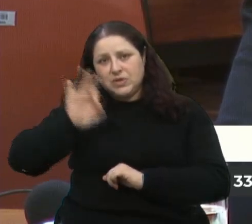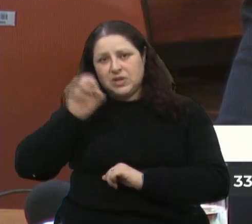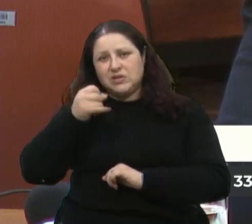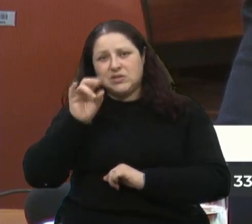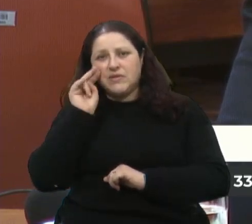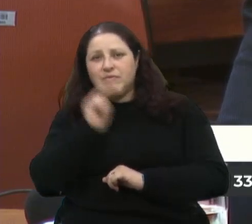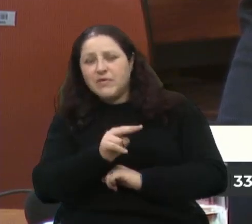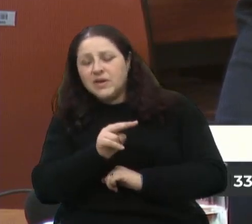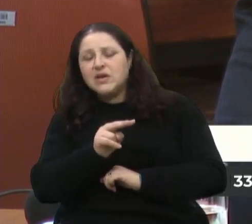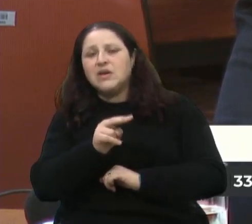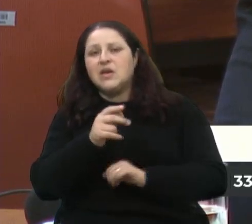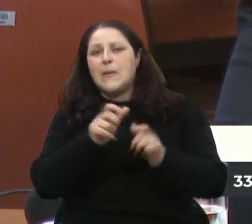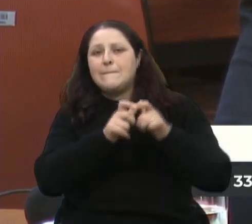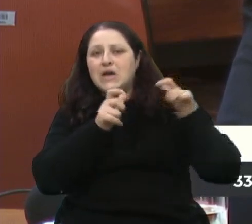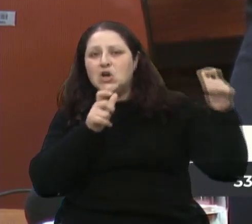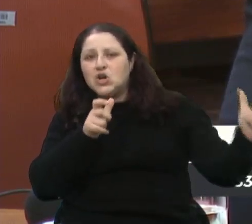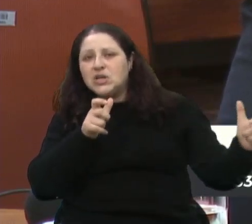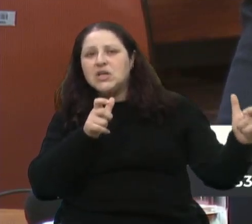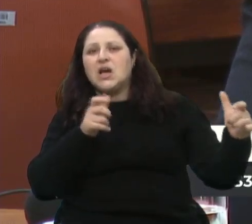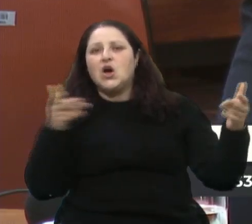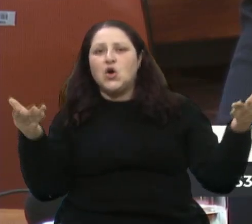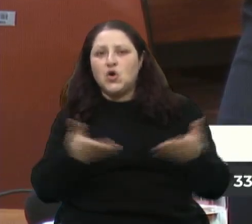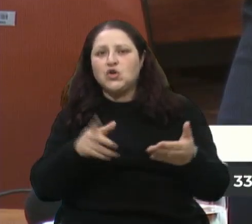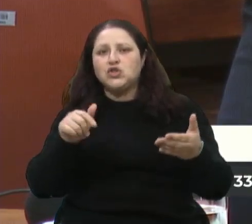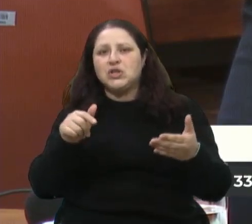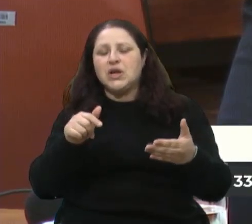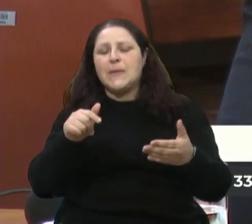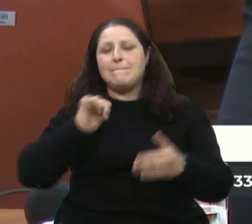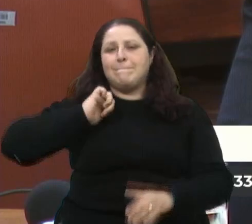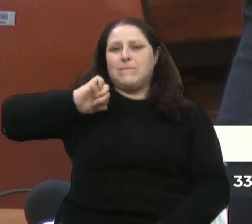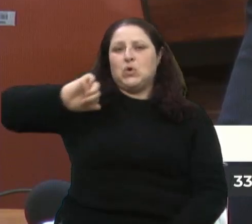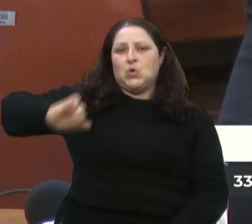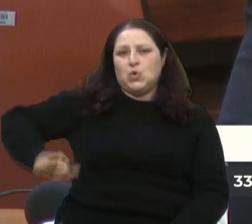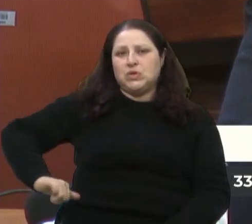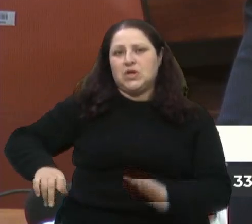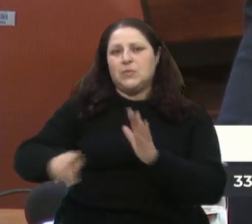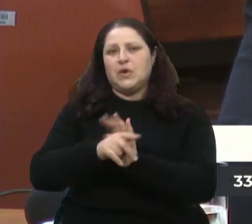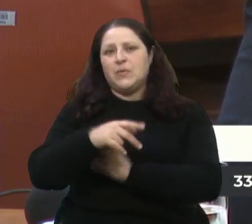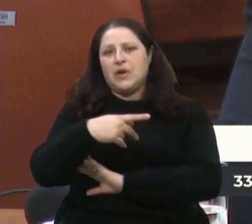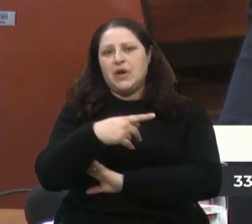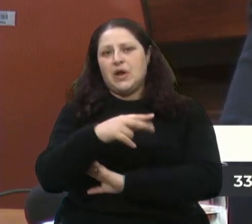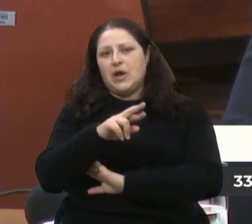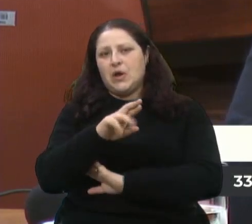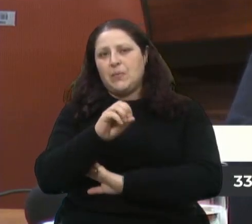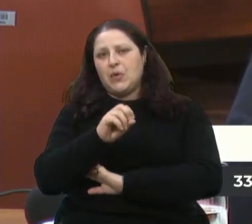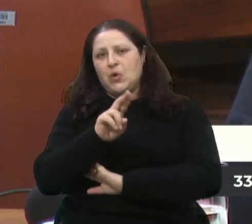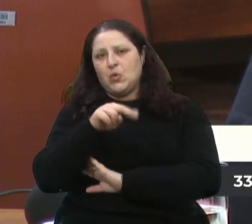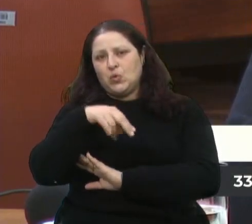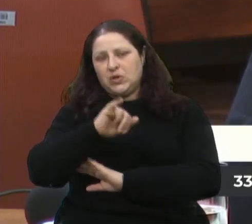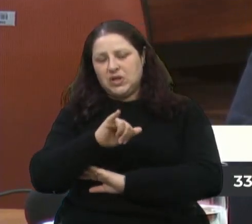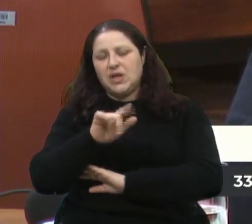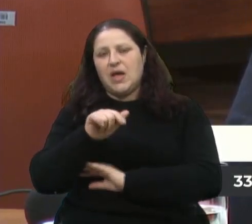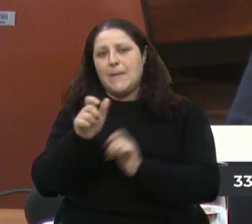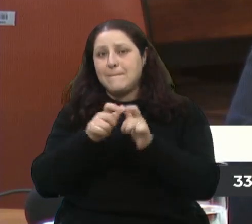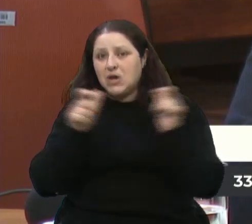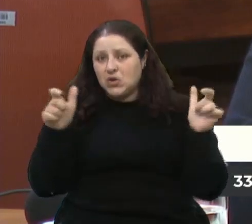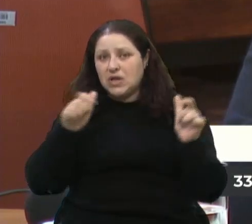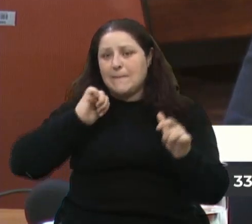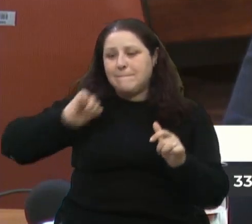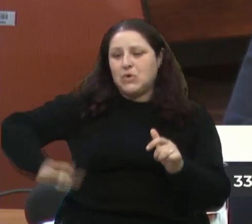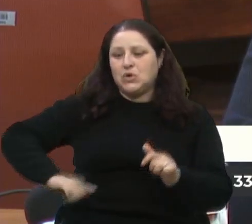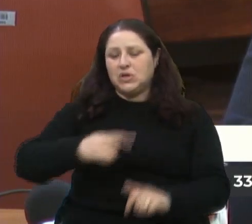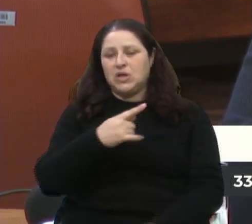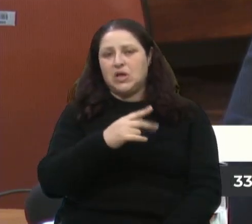olhar na sua maioria, hoje são bolsas do ProUni. A grande maioria são bolsas do ProUni e as bolsas